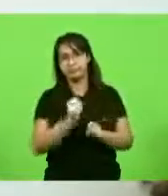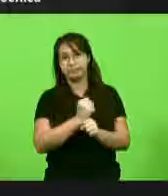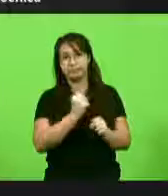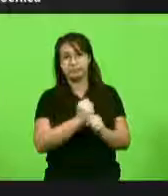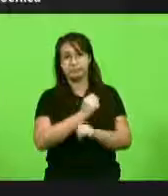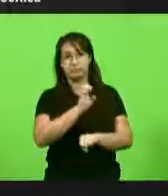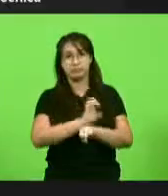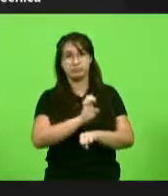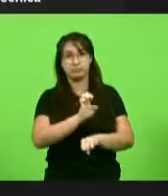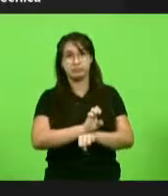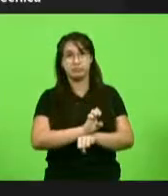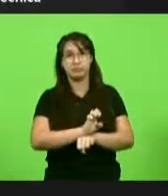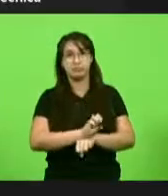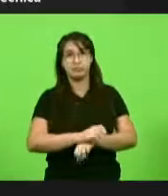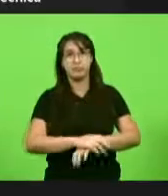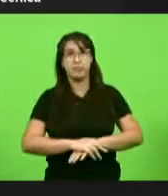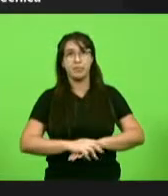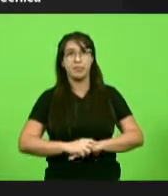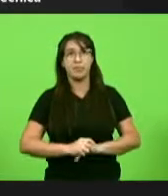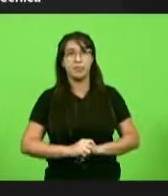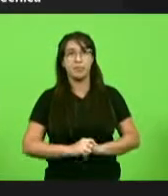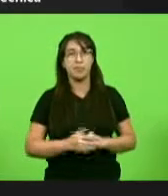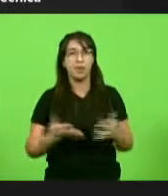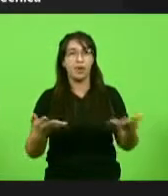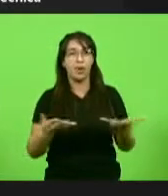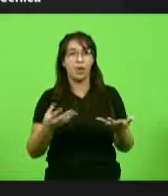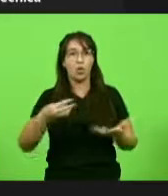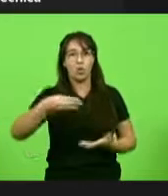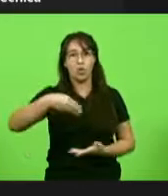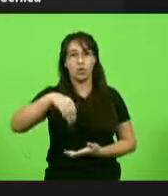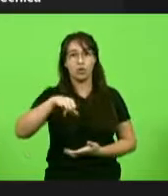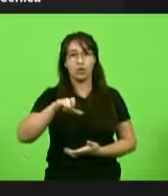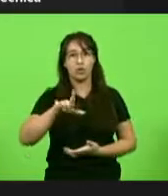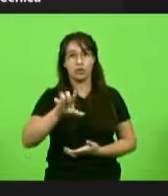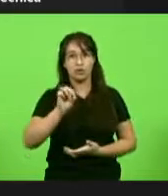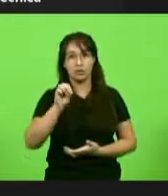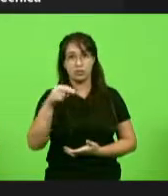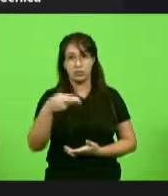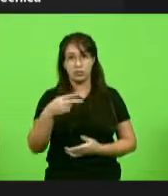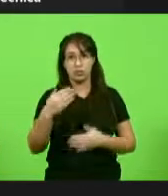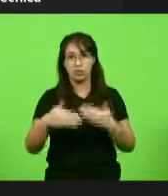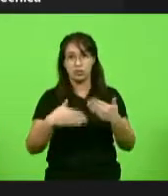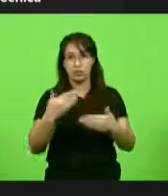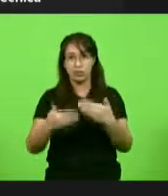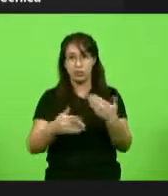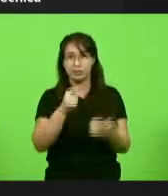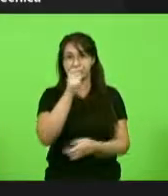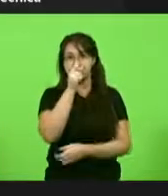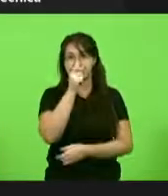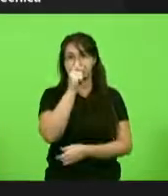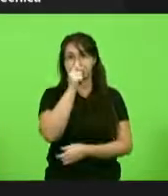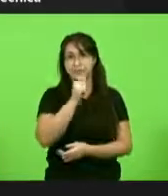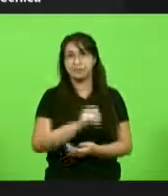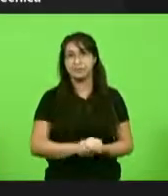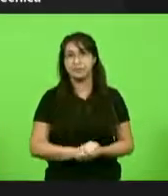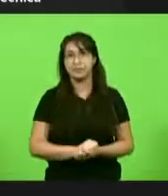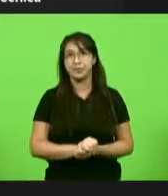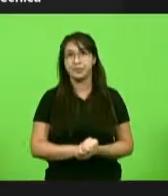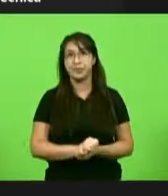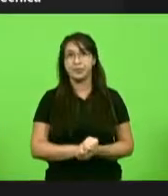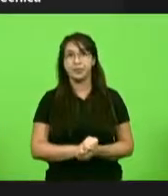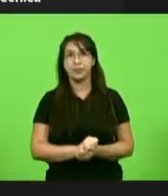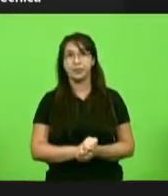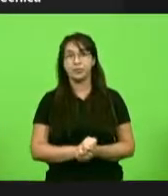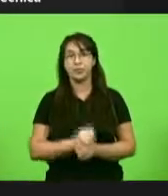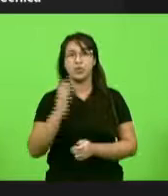Catarina. Com a palavra, o deputado Milton Obos, na sequência, deputado João Amin. Senhor presidente, senhores deputados, eu acho que